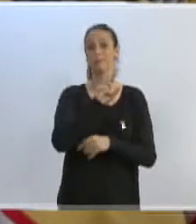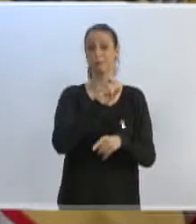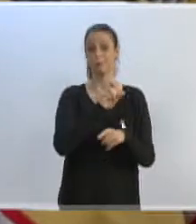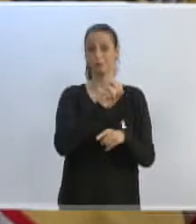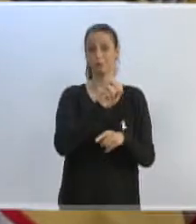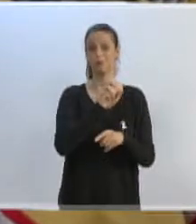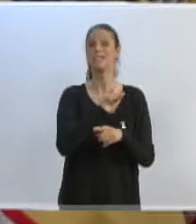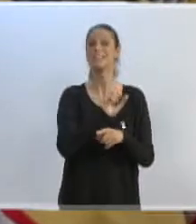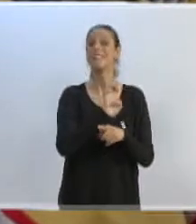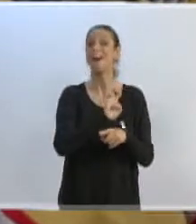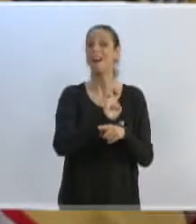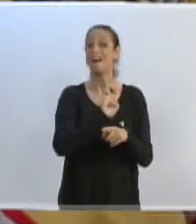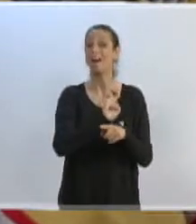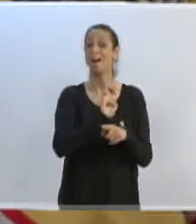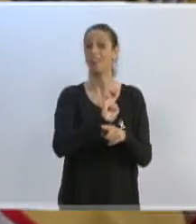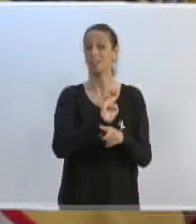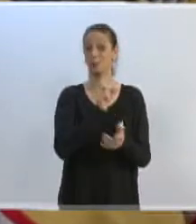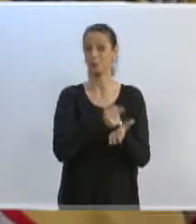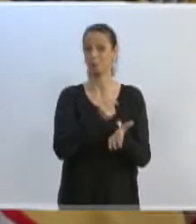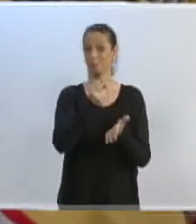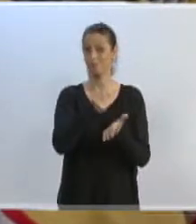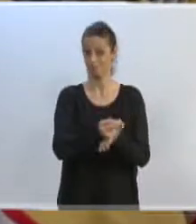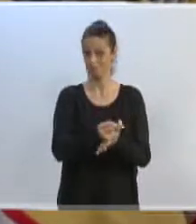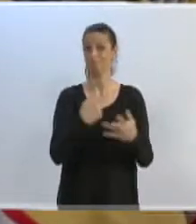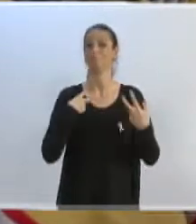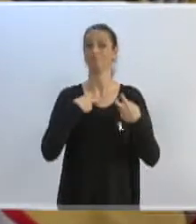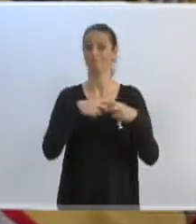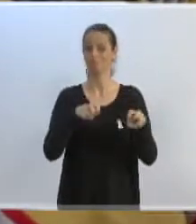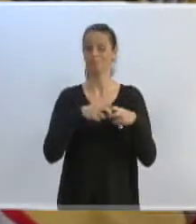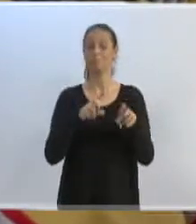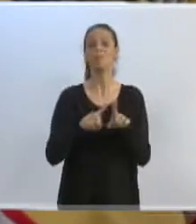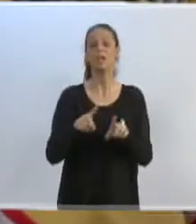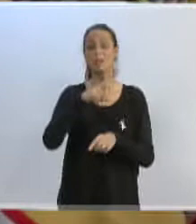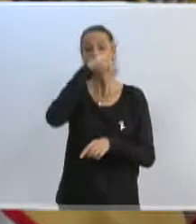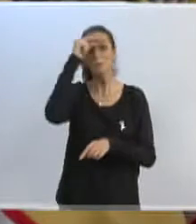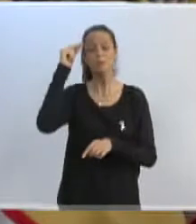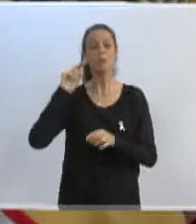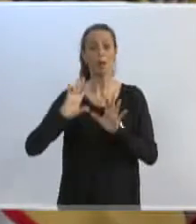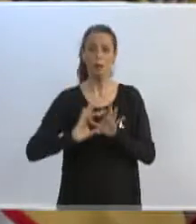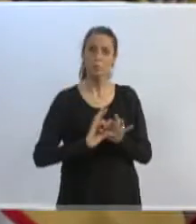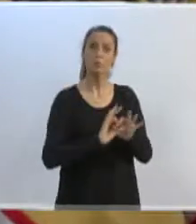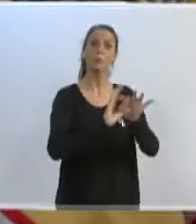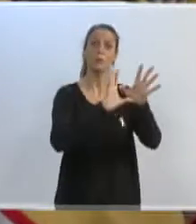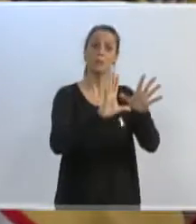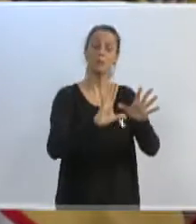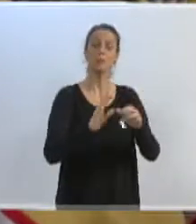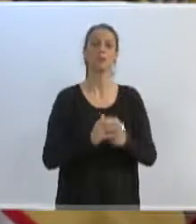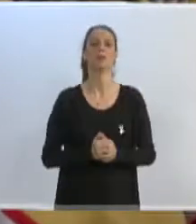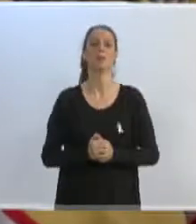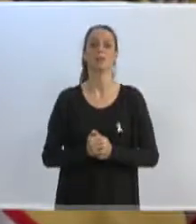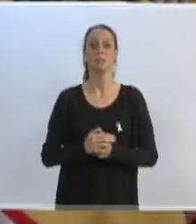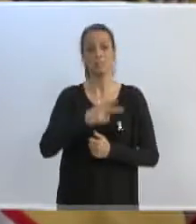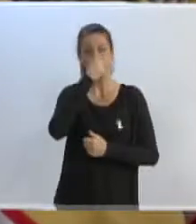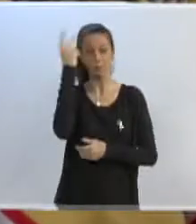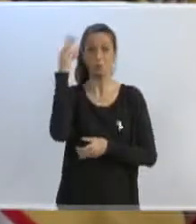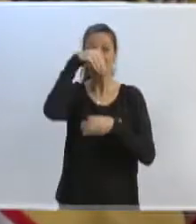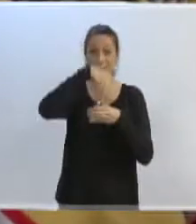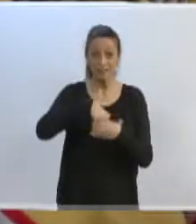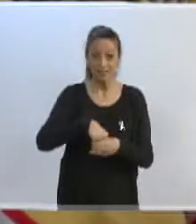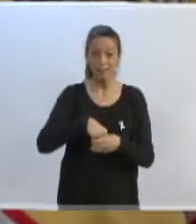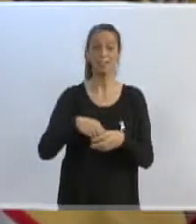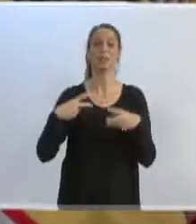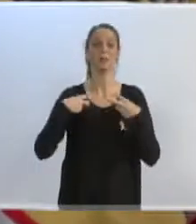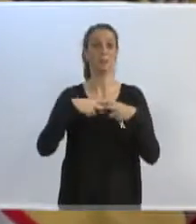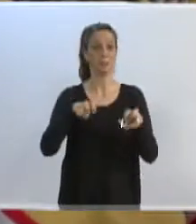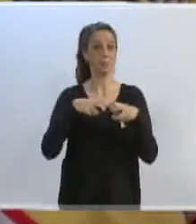desse transporte. Entretanto, o município, a partir do momento que ele autoriza a entrada dessas pessoas no transporte, ele,